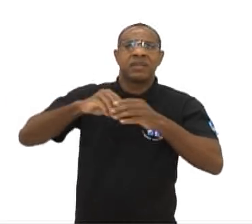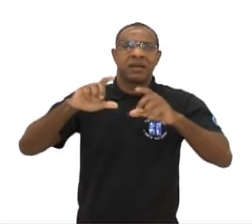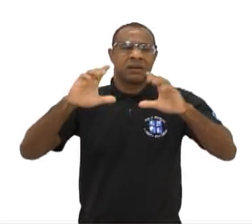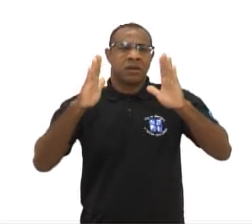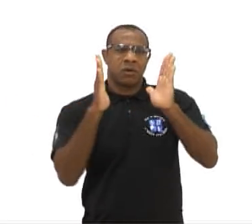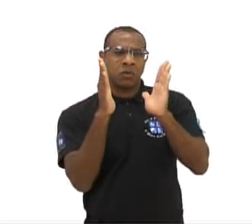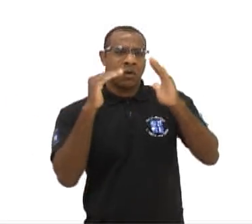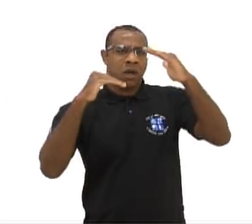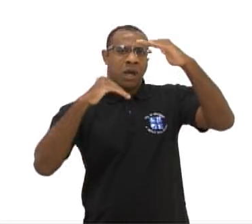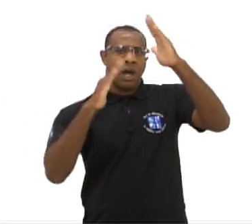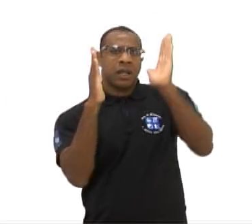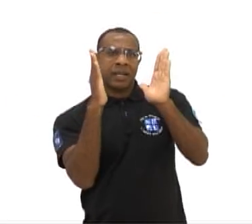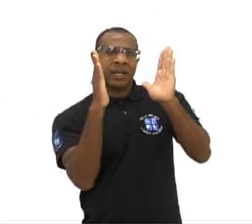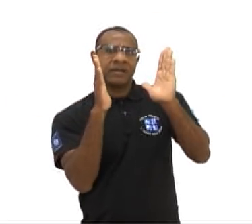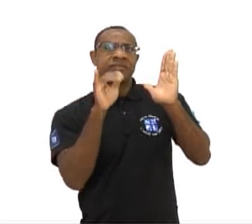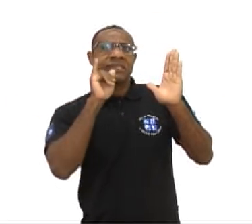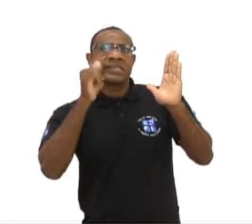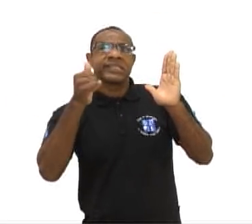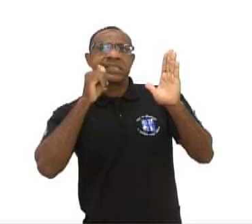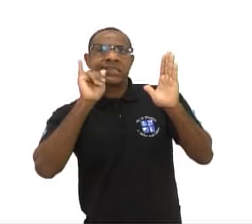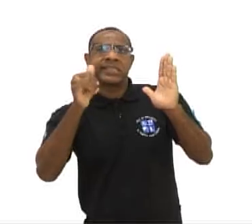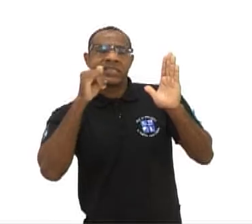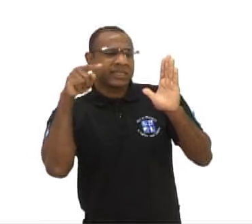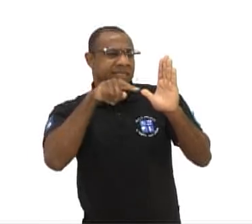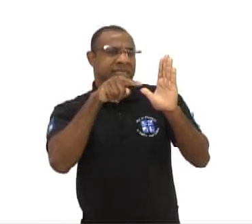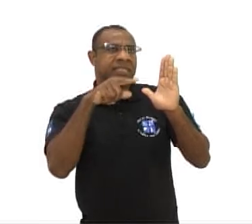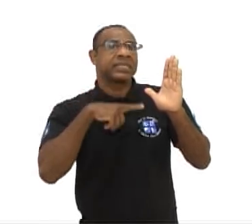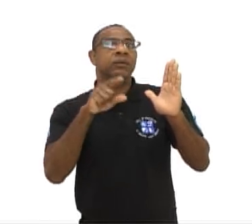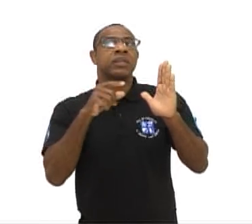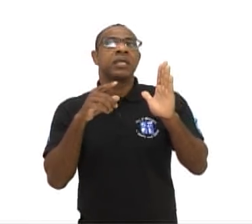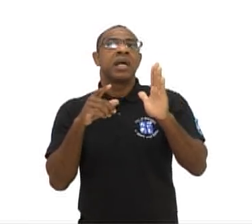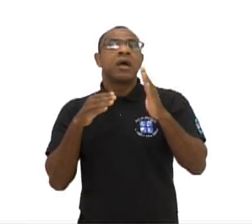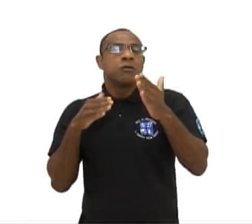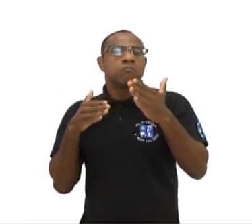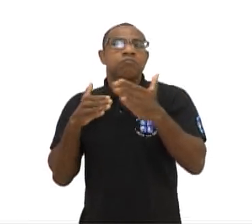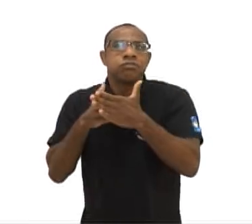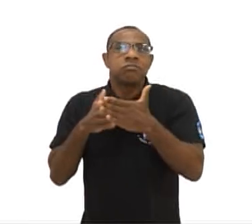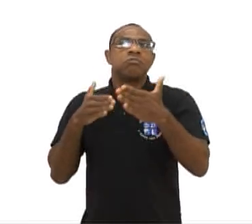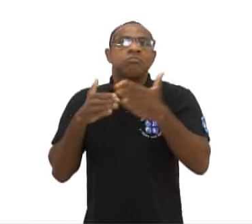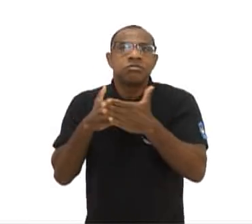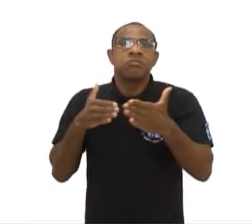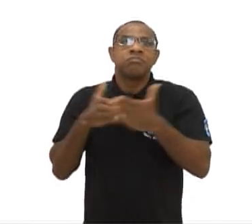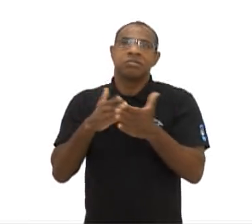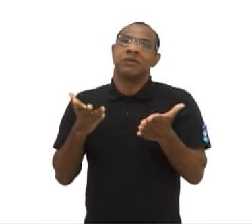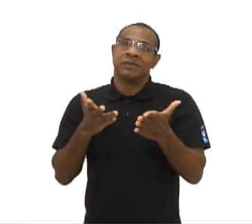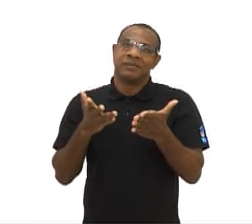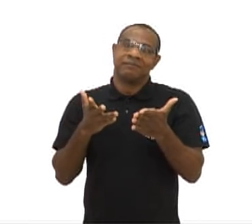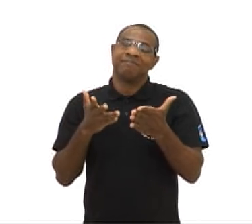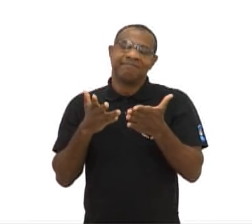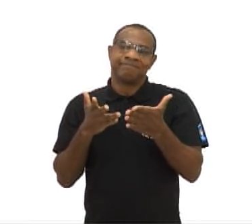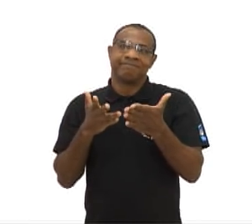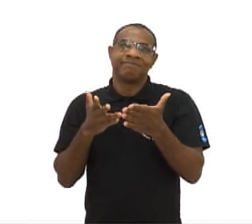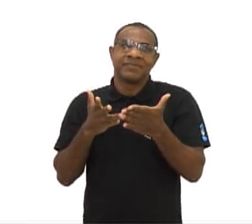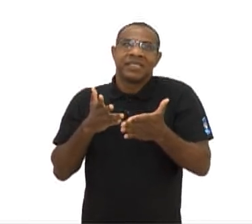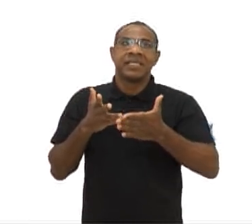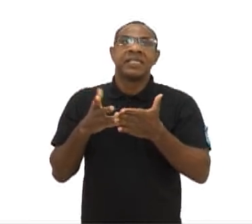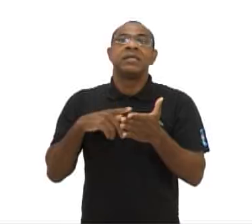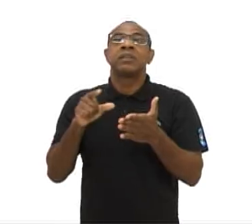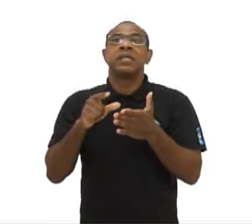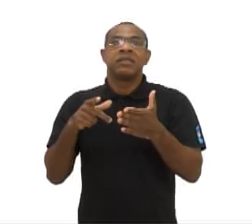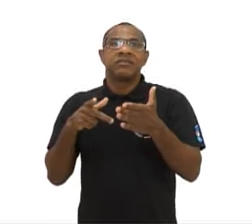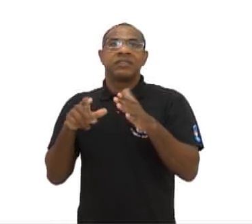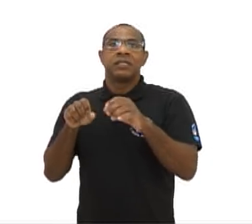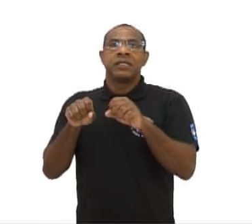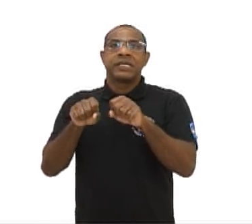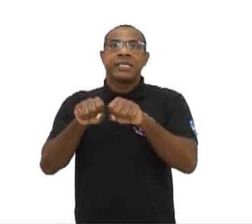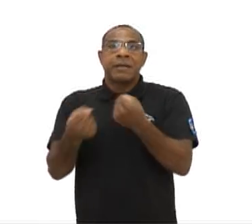e eles têm essa função de limitar a passagem da corrente, né? E dissipar essa energia em